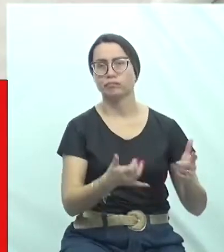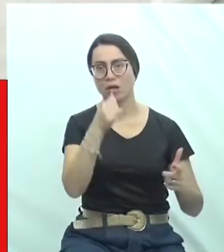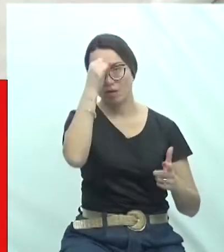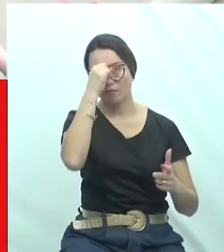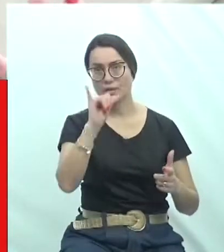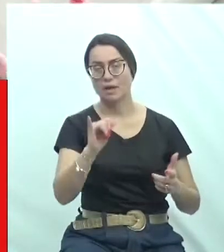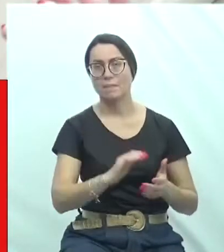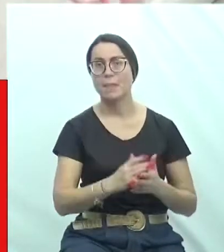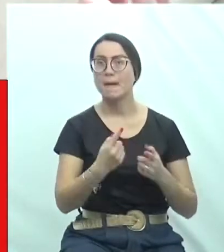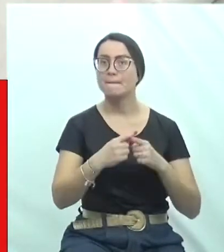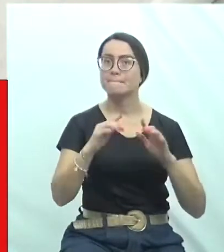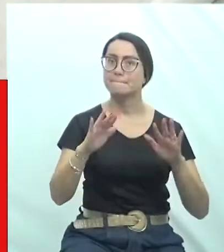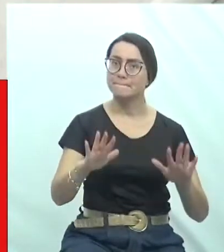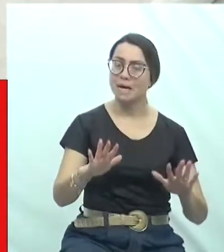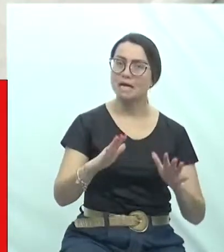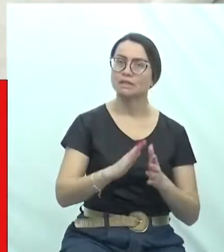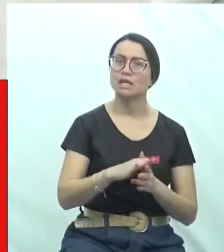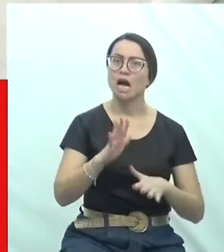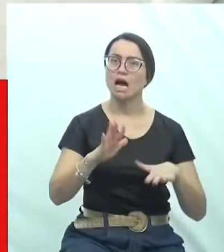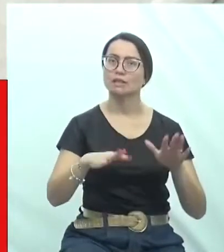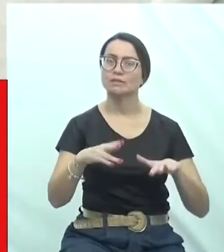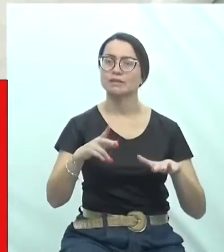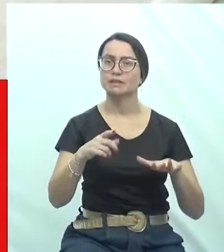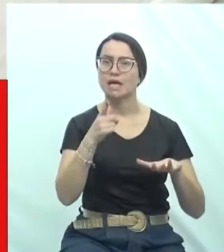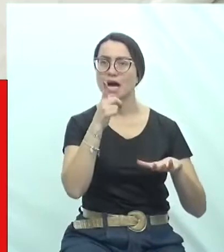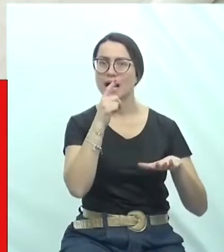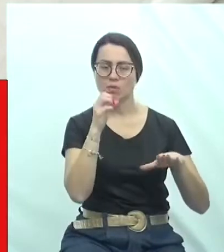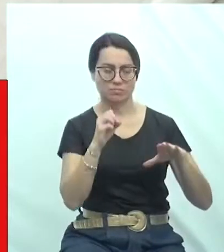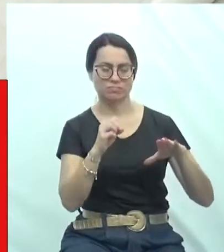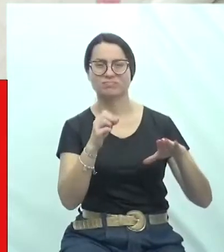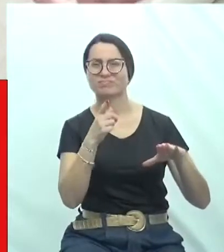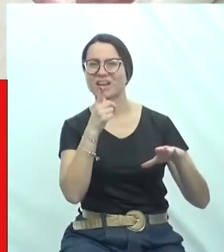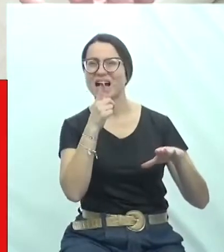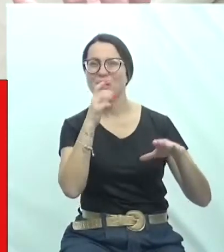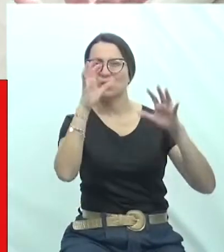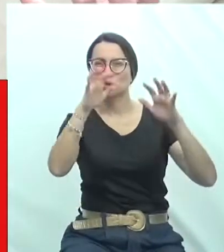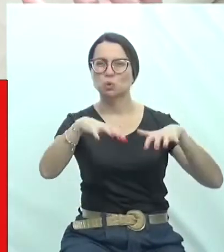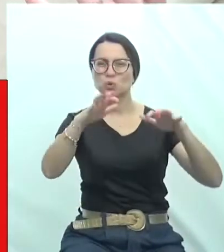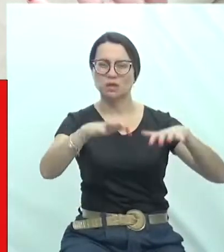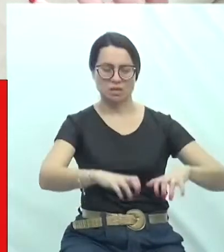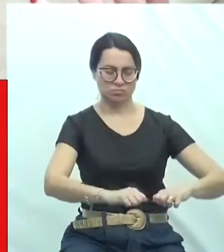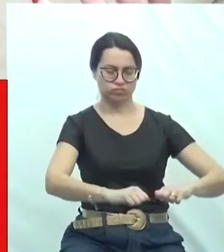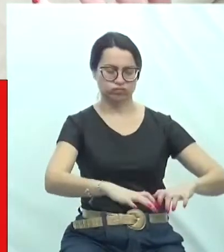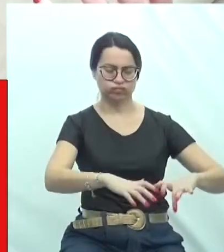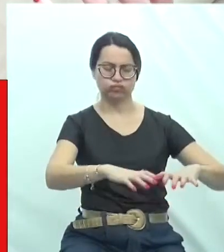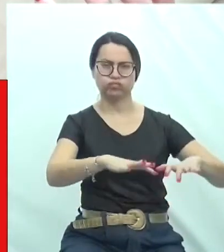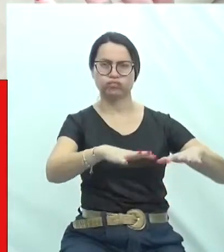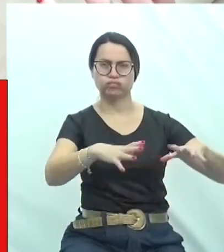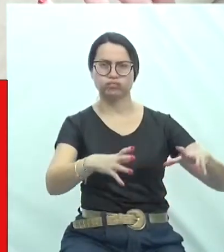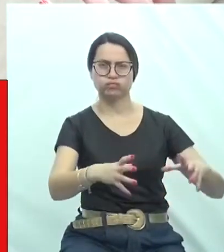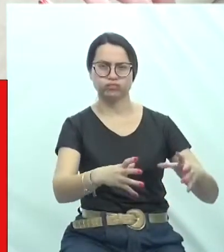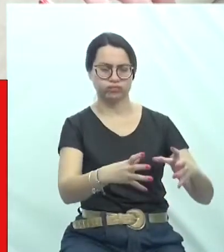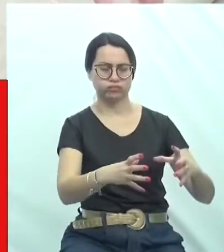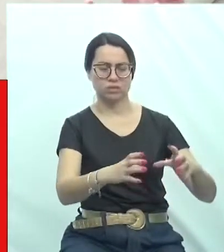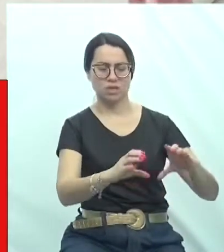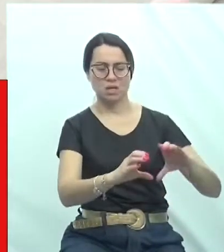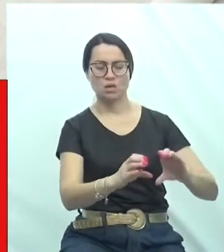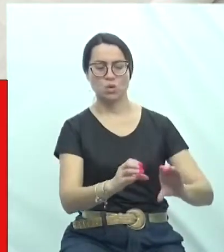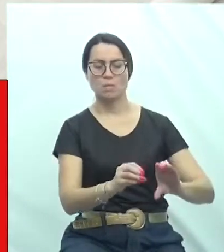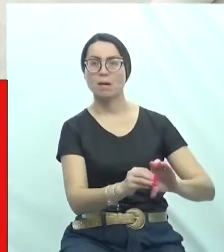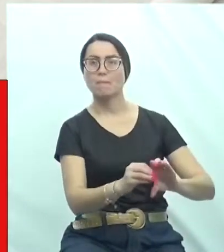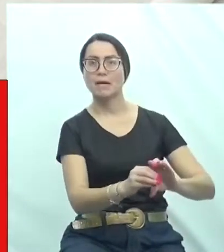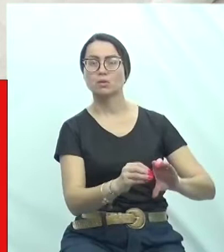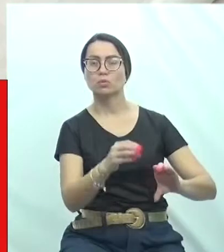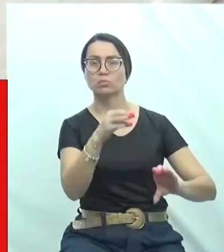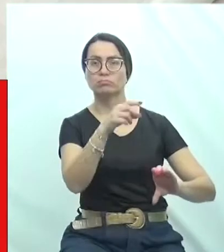a gente faz uma saída dessa água acumulada da chuva para que ela não atinja esse equipamento. Entendeu? Então,